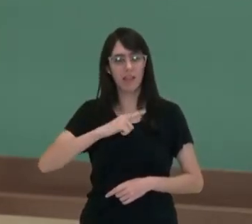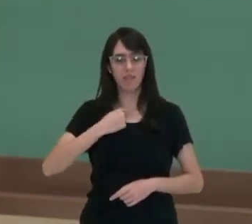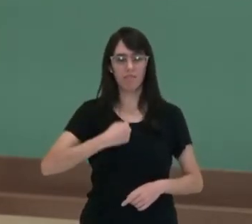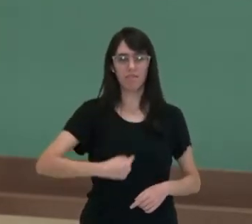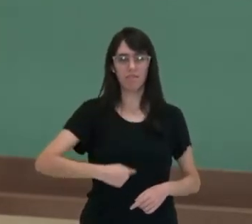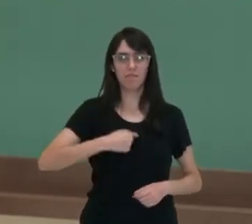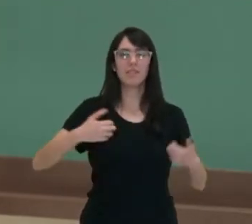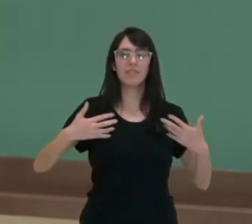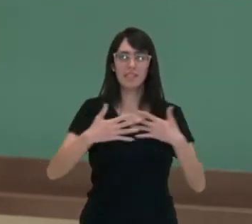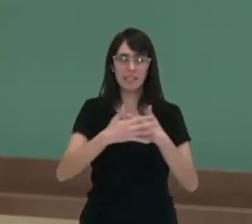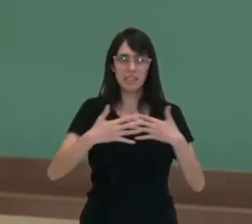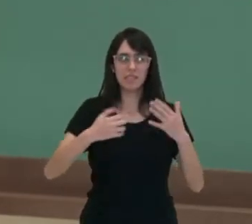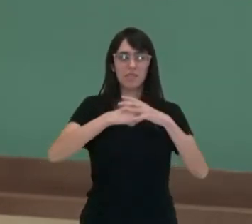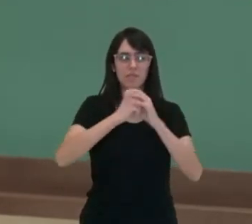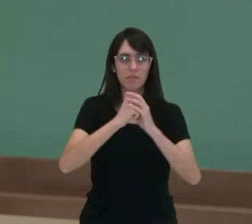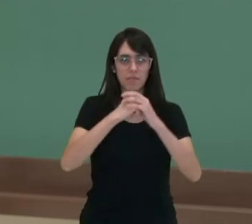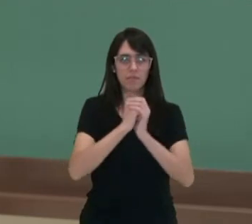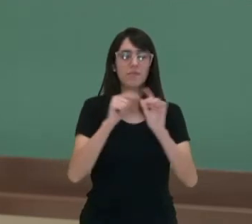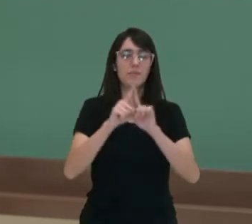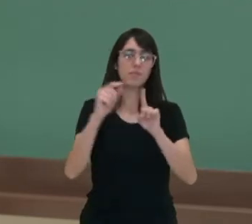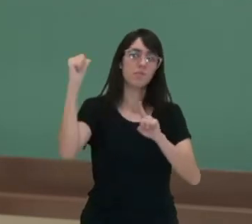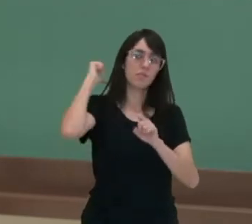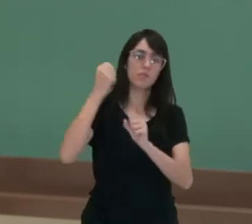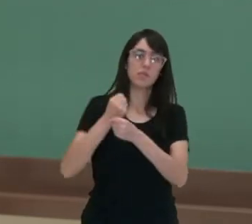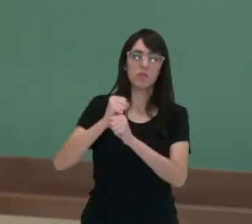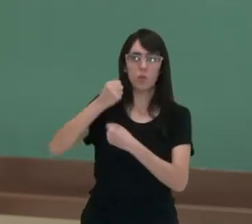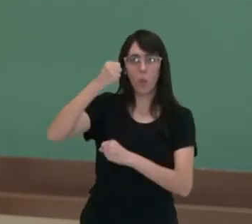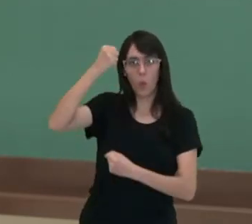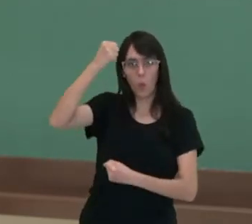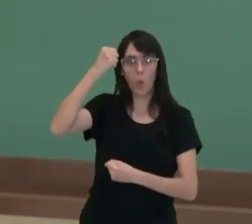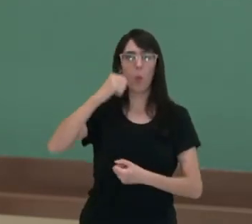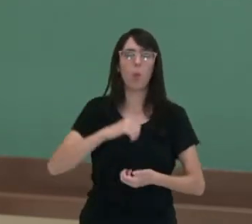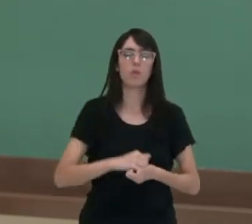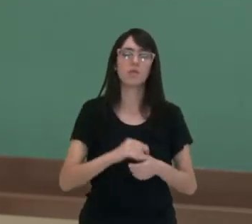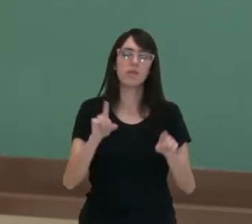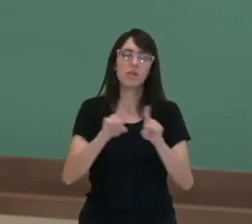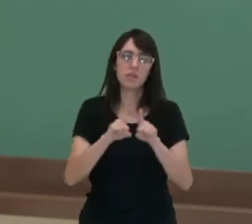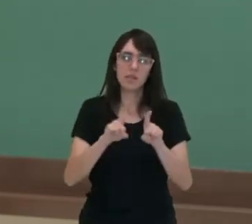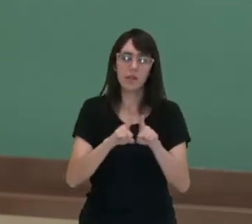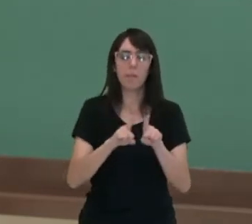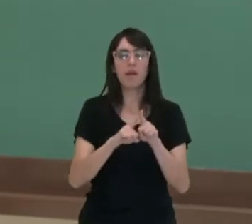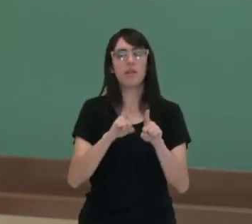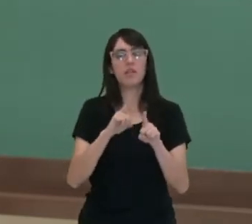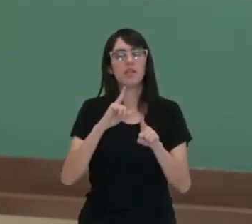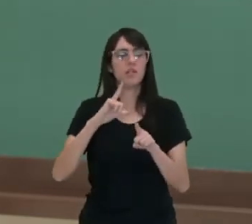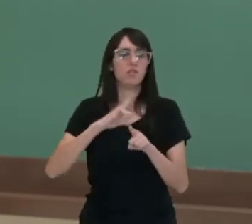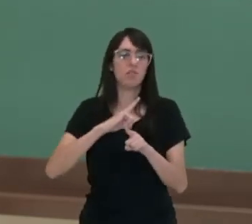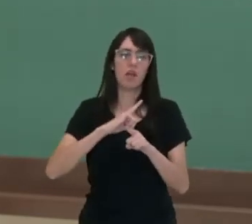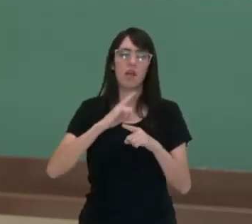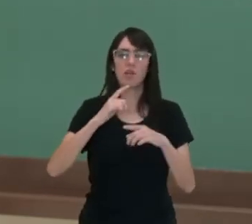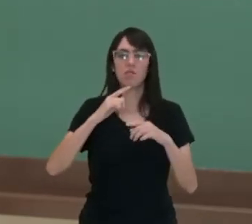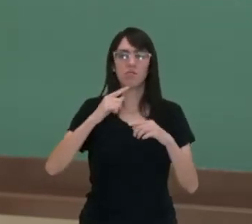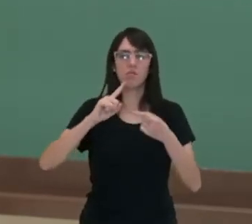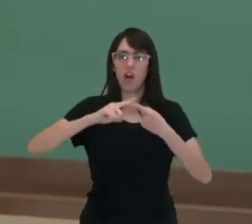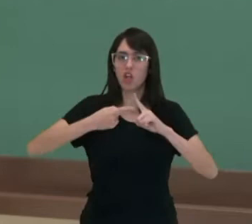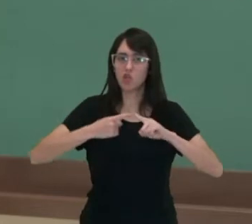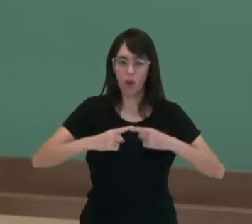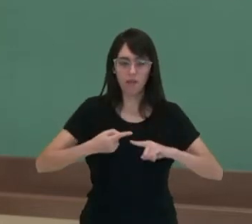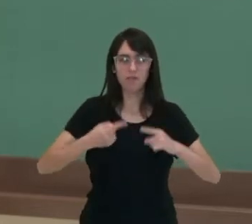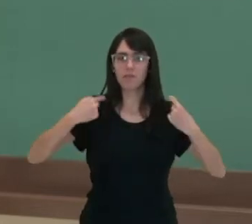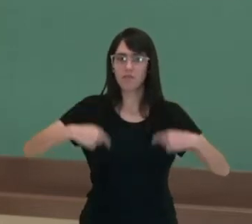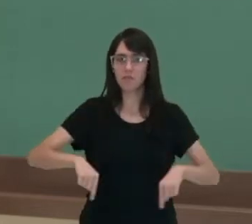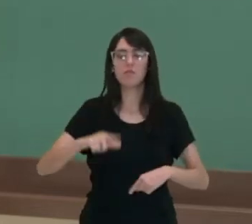Nos discos invertebrais, lá na coluna vertebral, né? Nas articulações, nos brônquios, que faz parte da árvore respiratória,